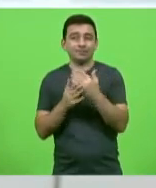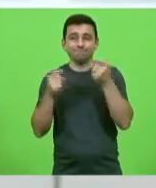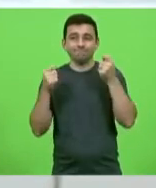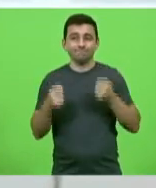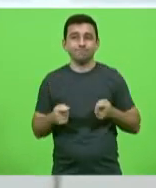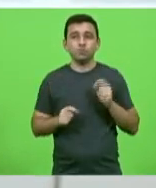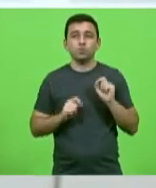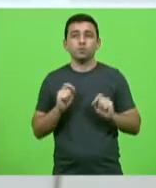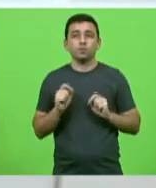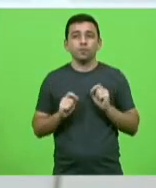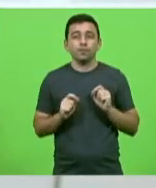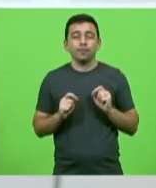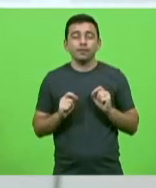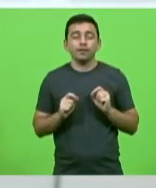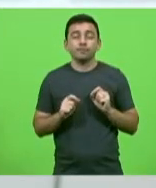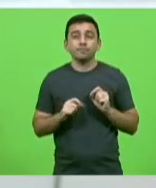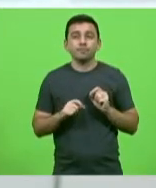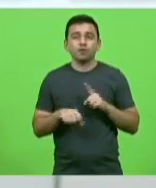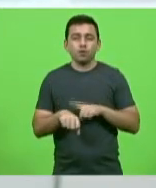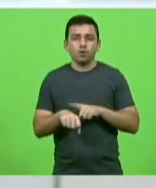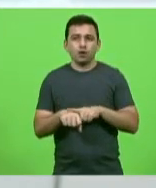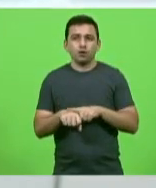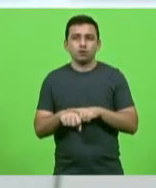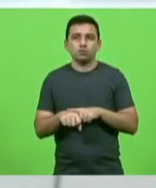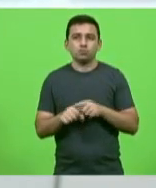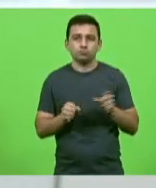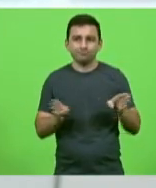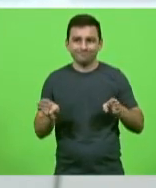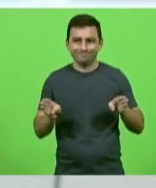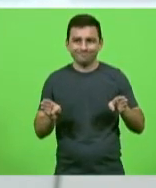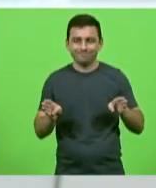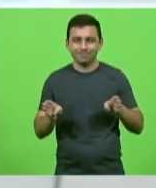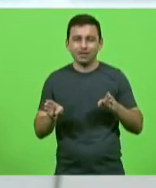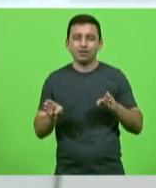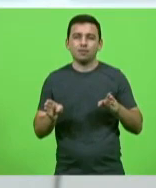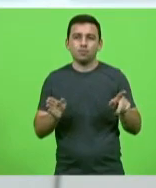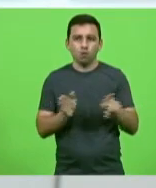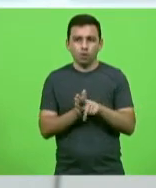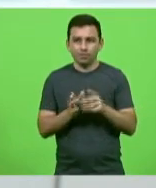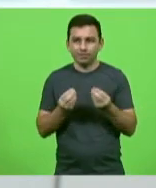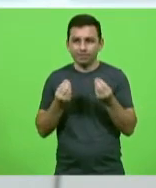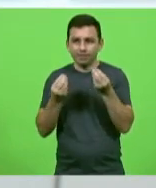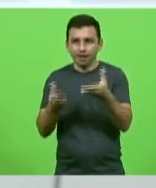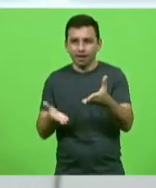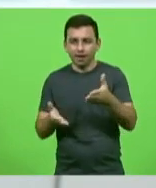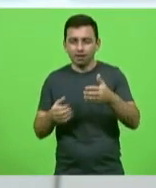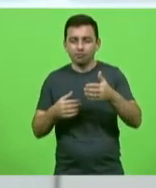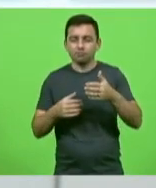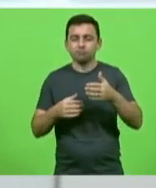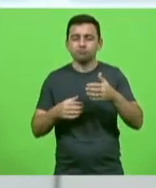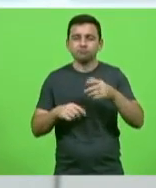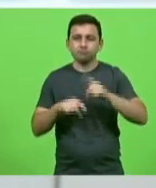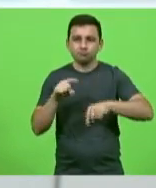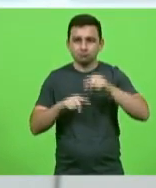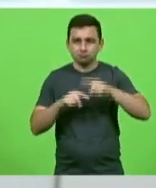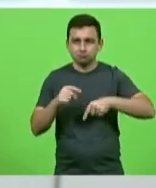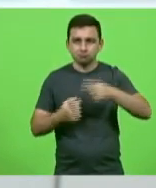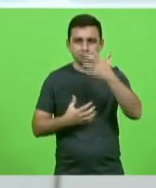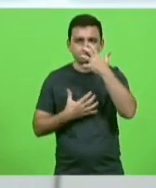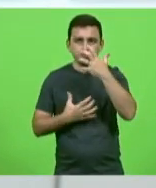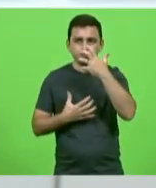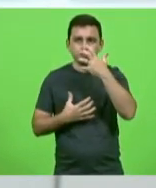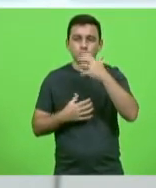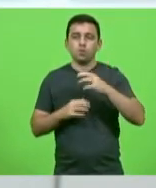quando constatado que no intervalo entre o vencimento dos prazos EA entrega dos equipamentos o